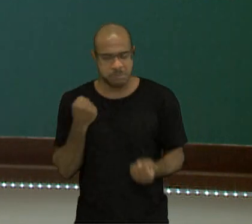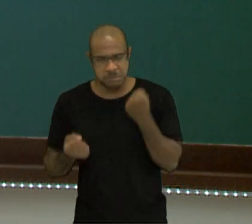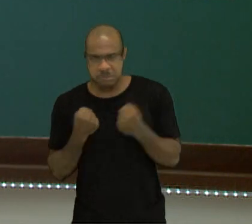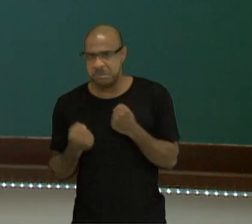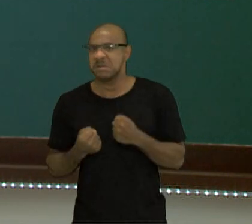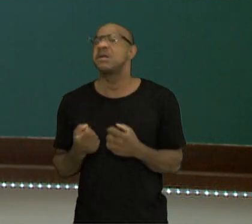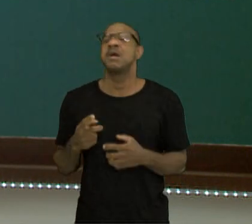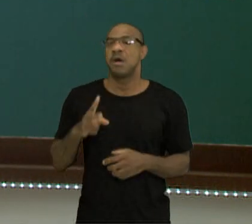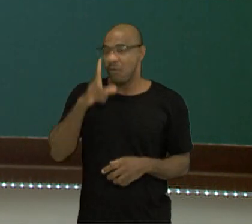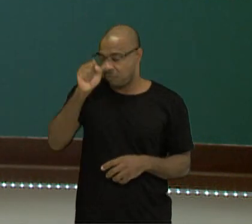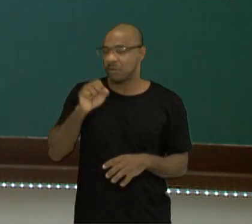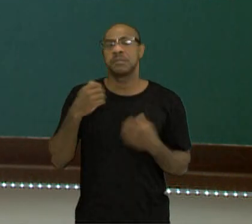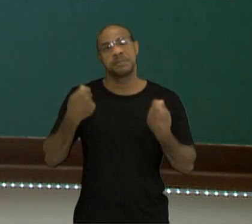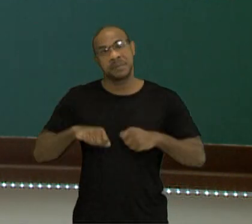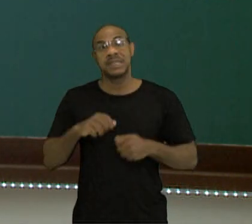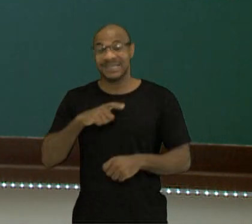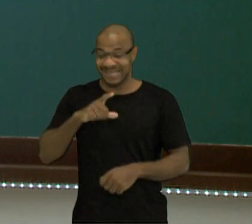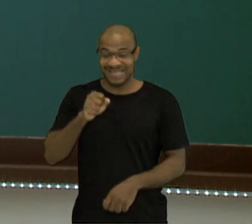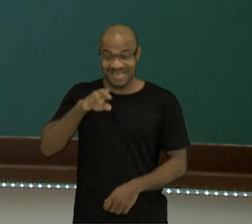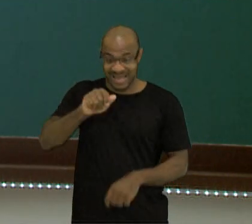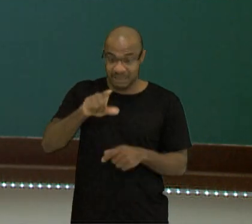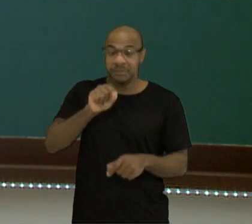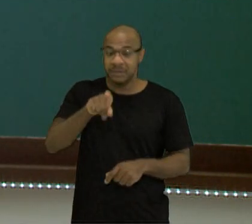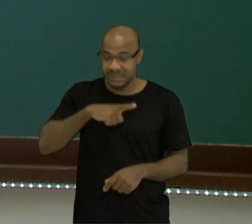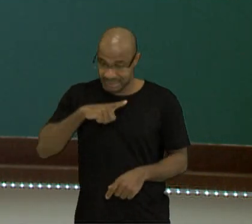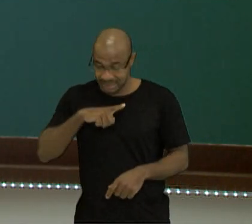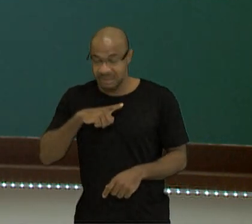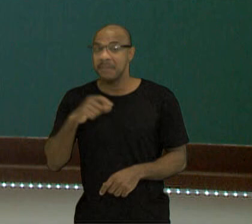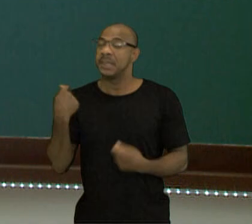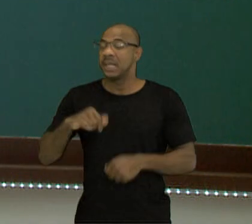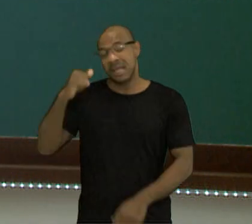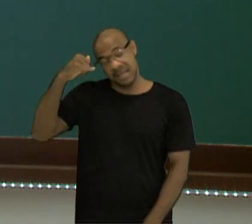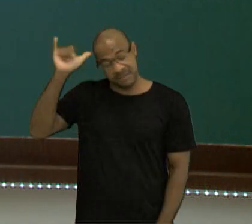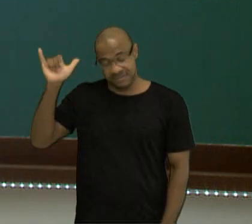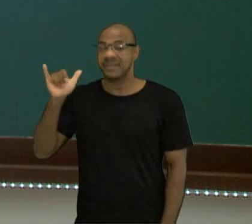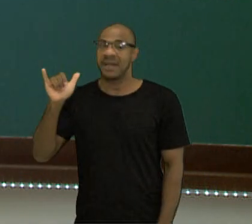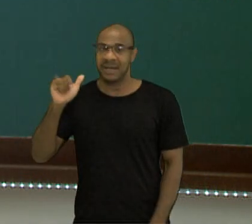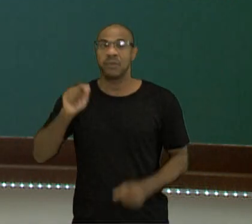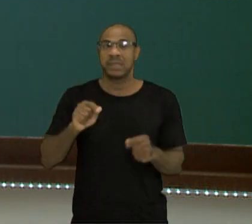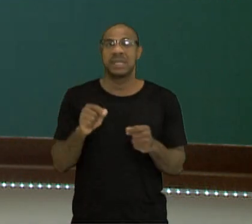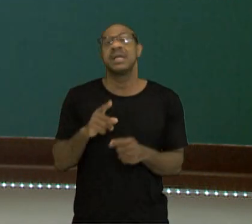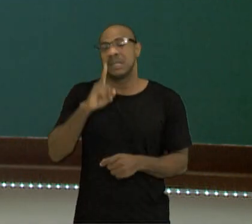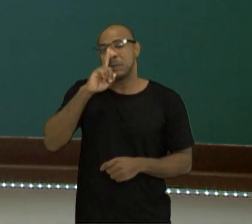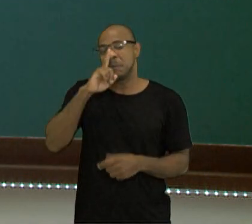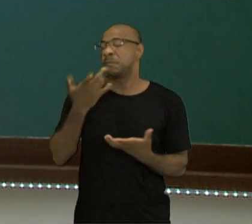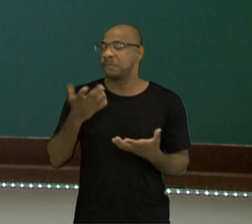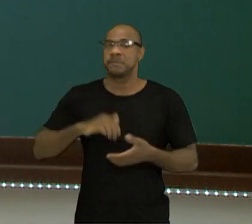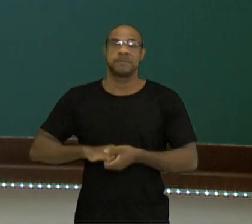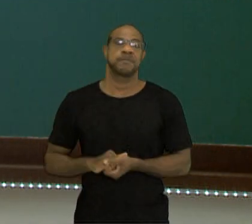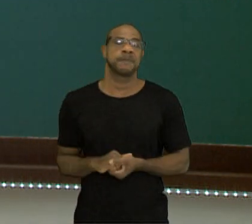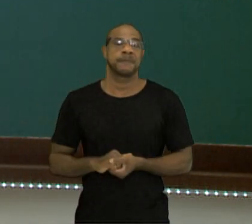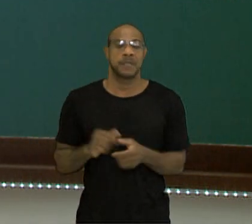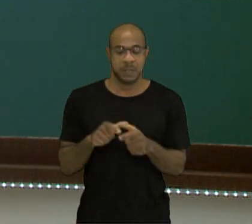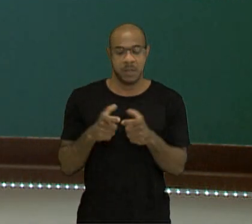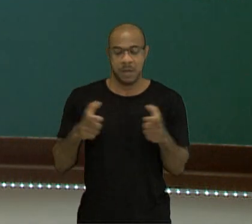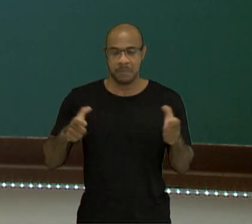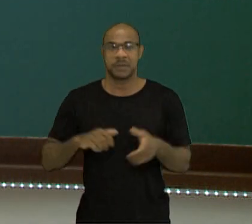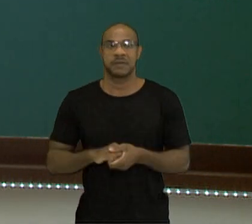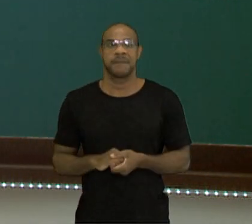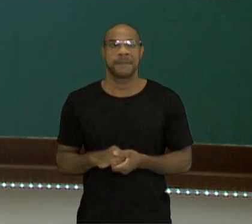precisa tomar alguns cuidados para evitar que essa doença, né, se agrave. Olha só como